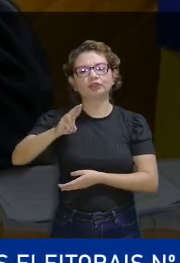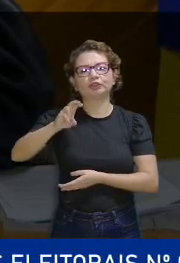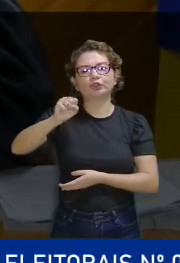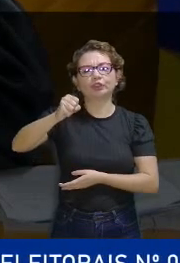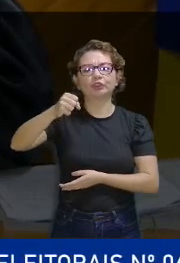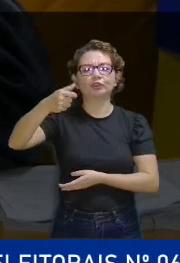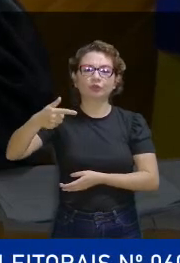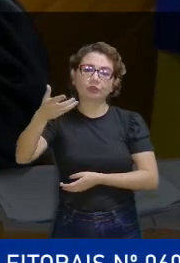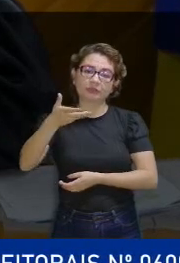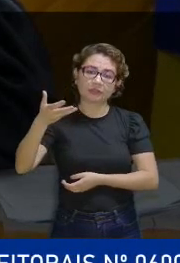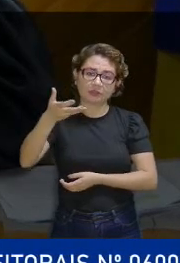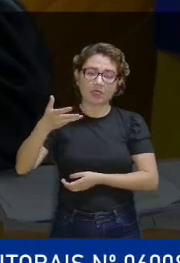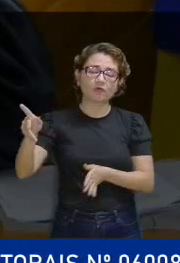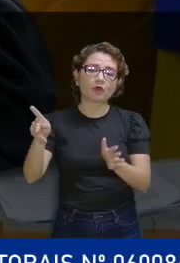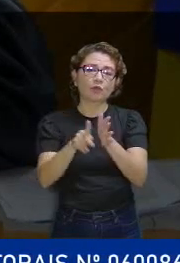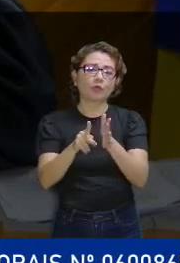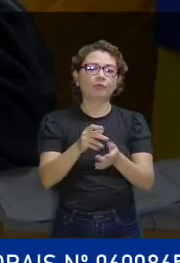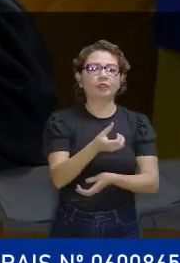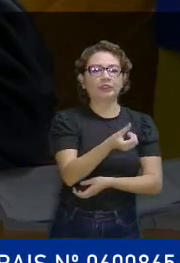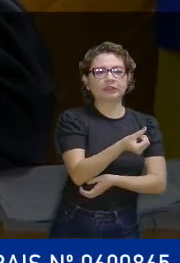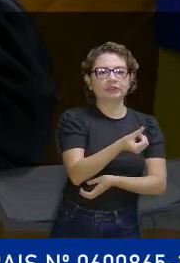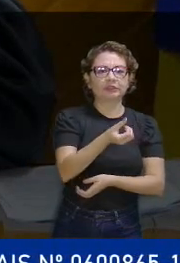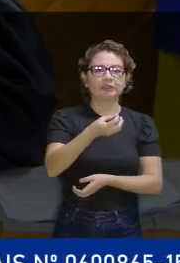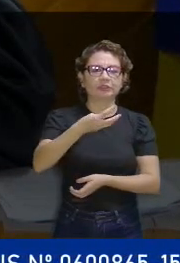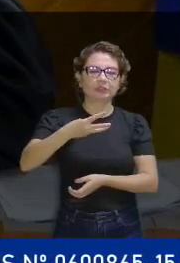44.583,99, representando